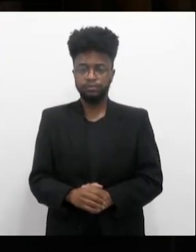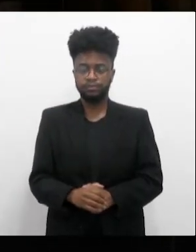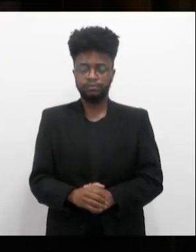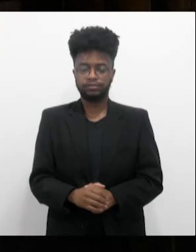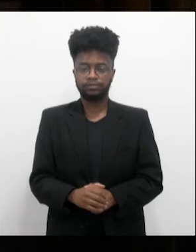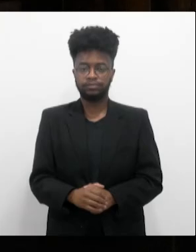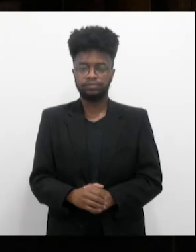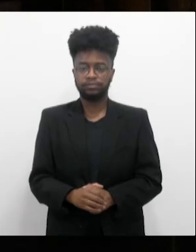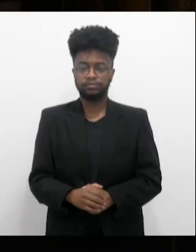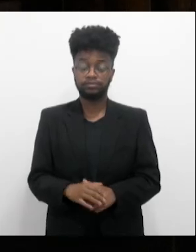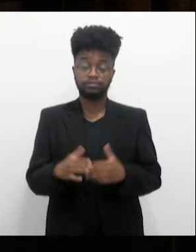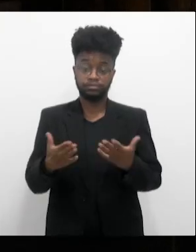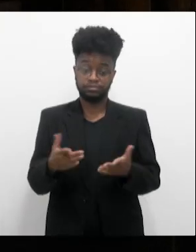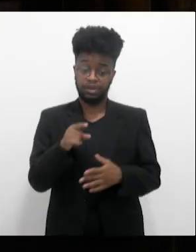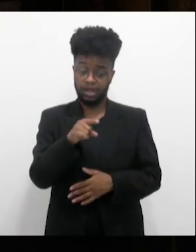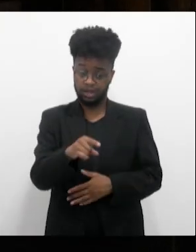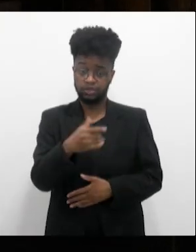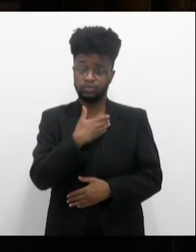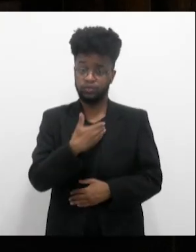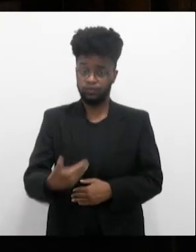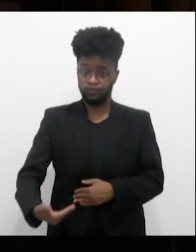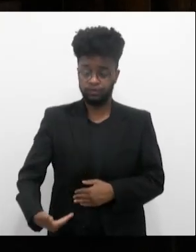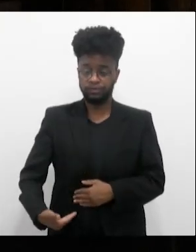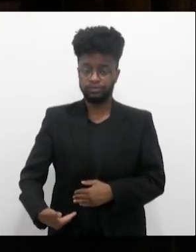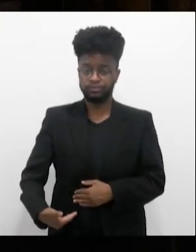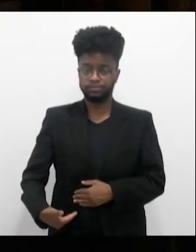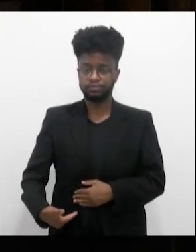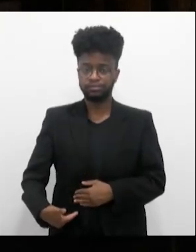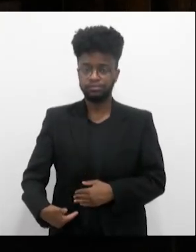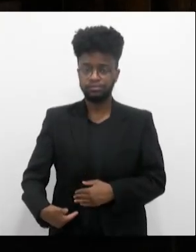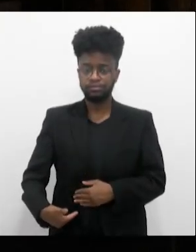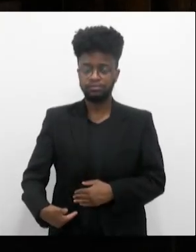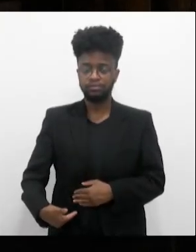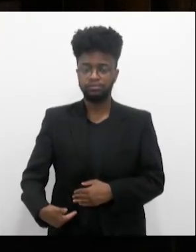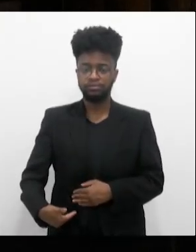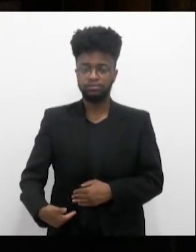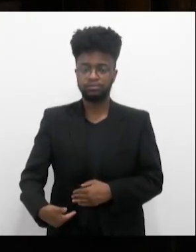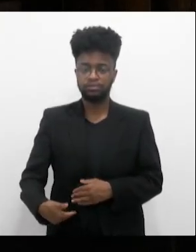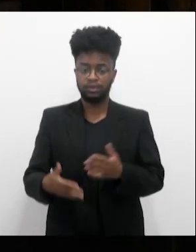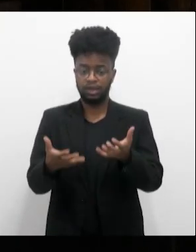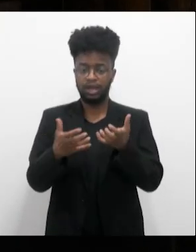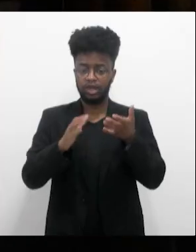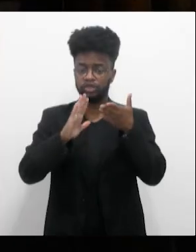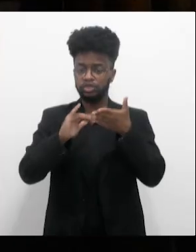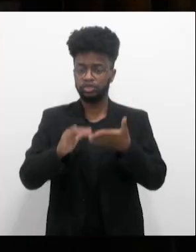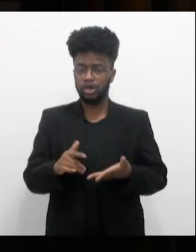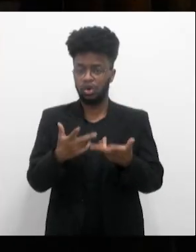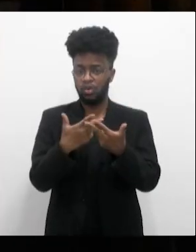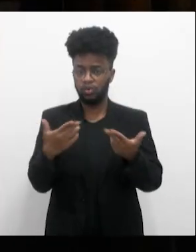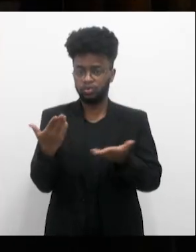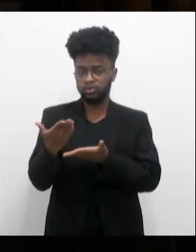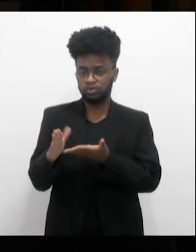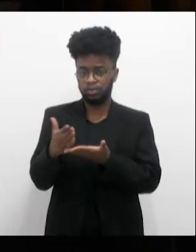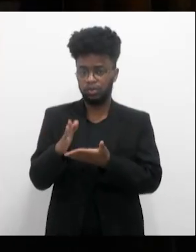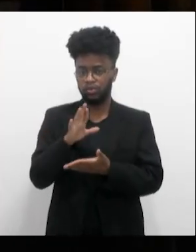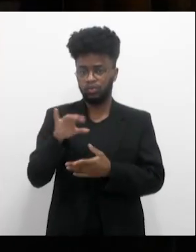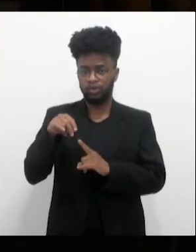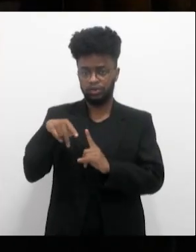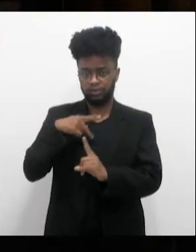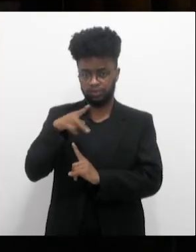Então, é este o governo que ainda quer tirar o que resta do Rio